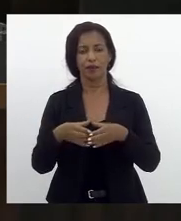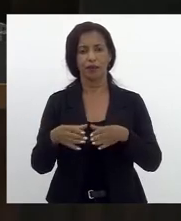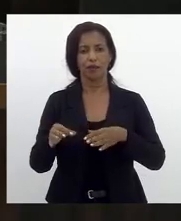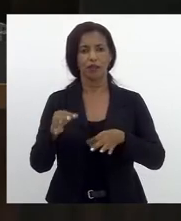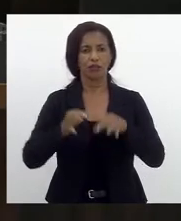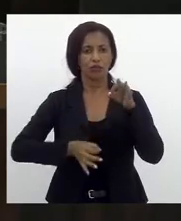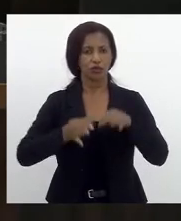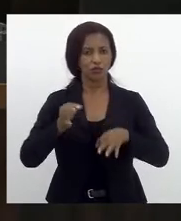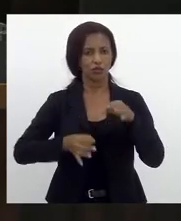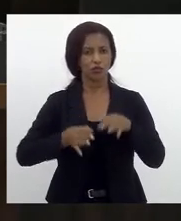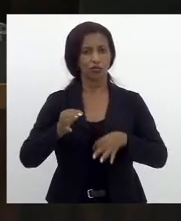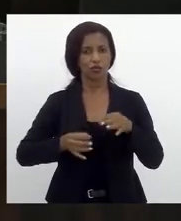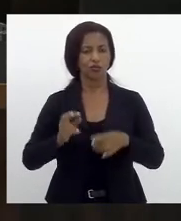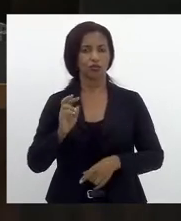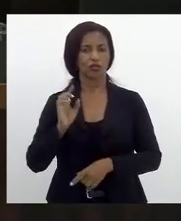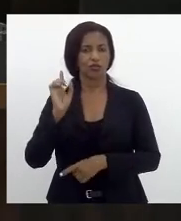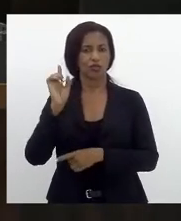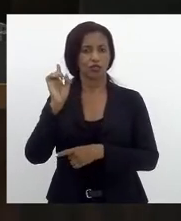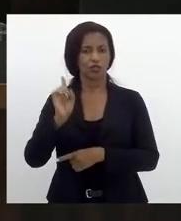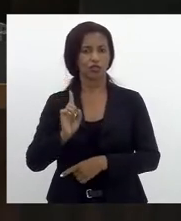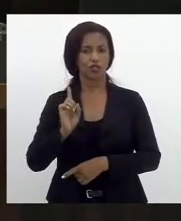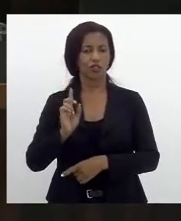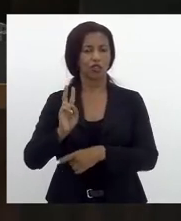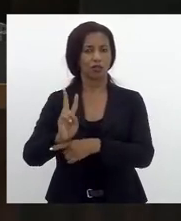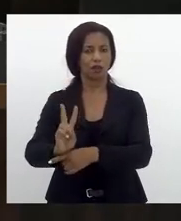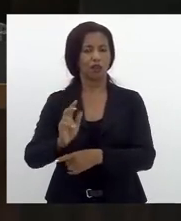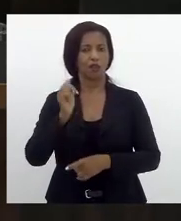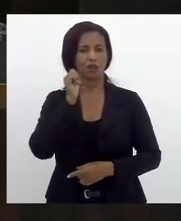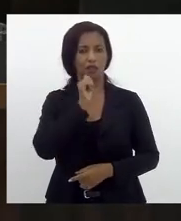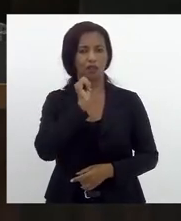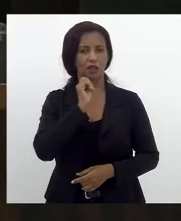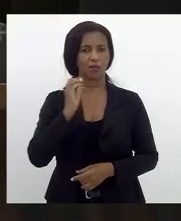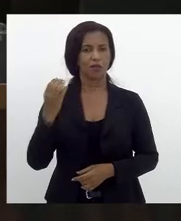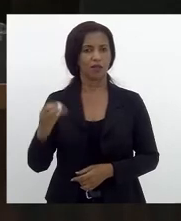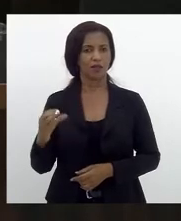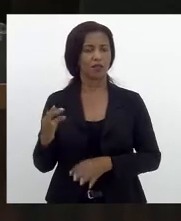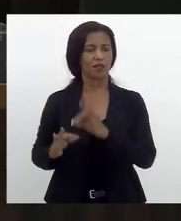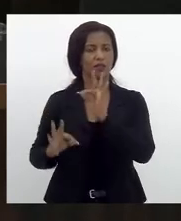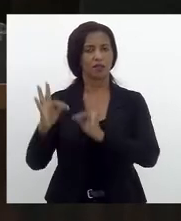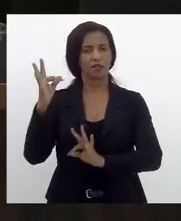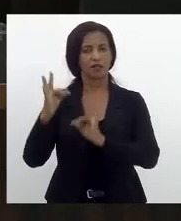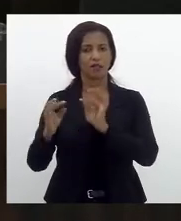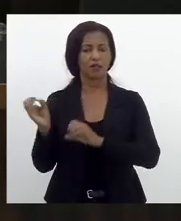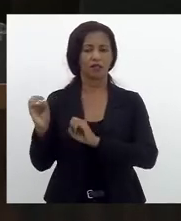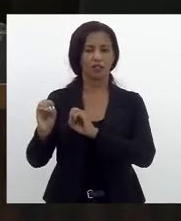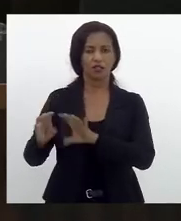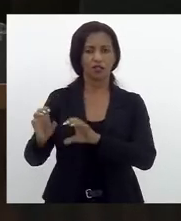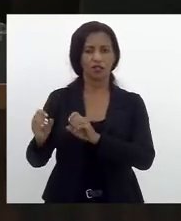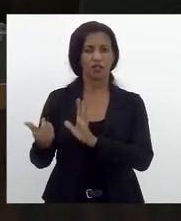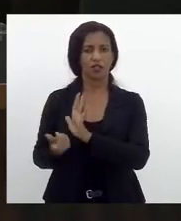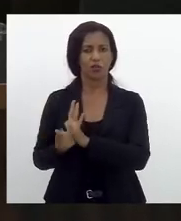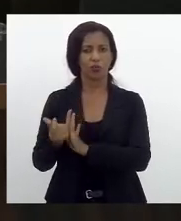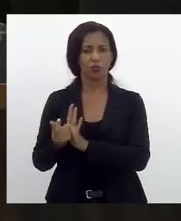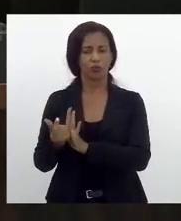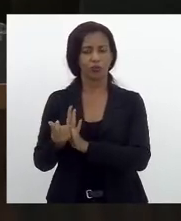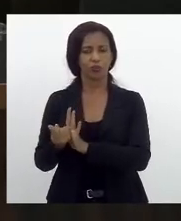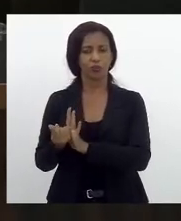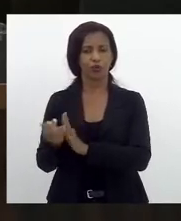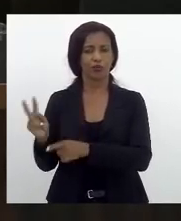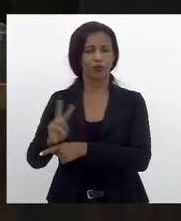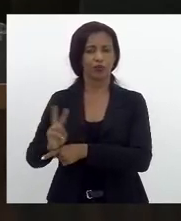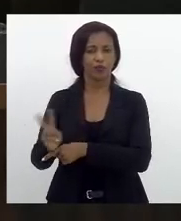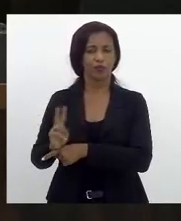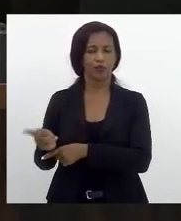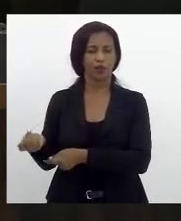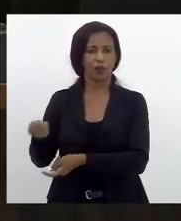Constituição e Justiça, de Defesa dos Direitos da Mulher, de Ciência e Tecnologia, de Educação e de Orçamento, Finanças,